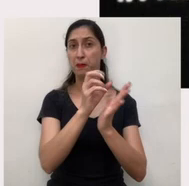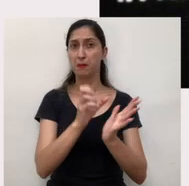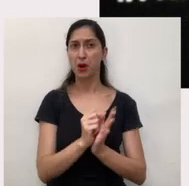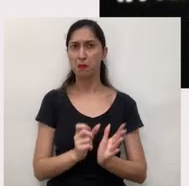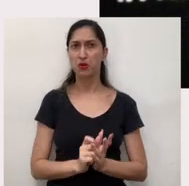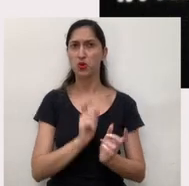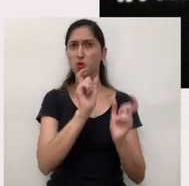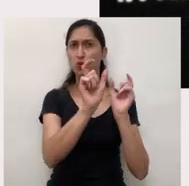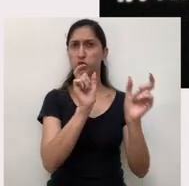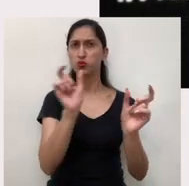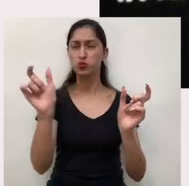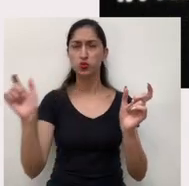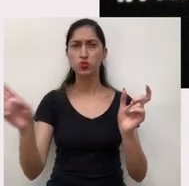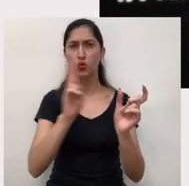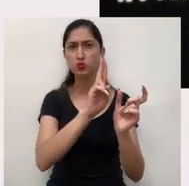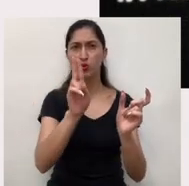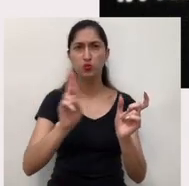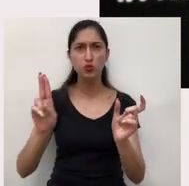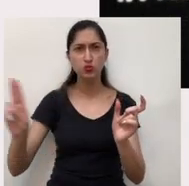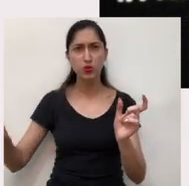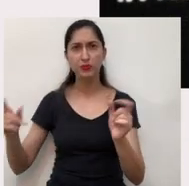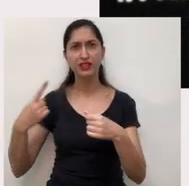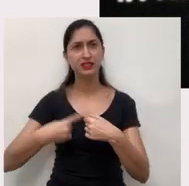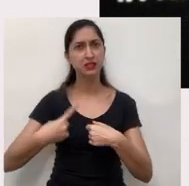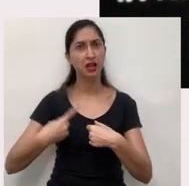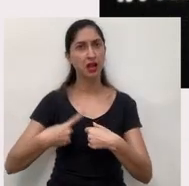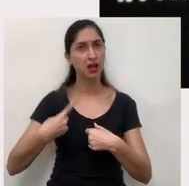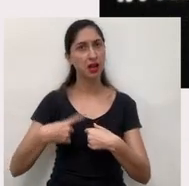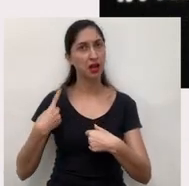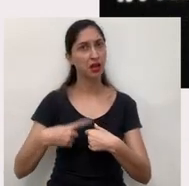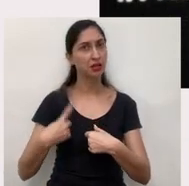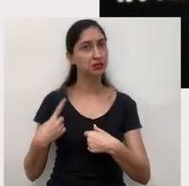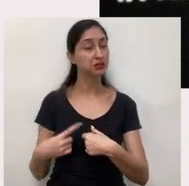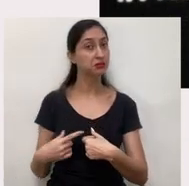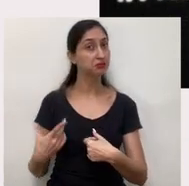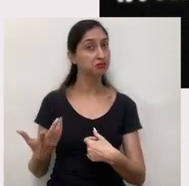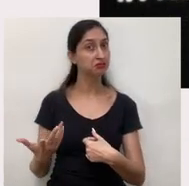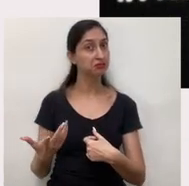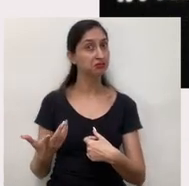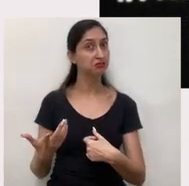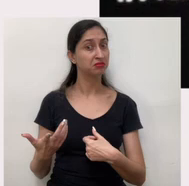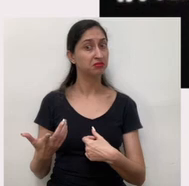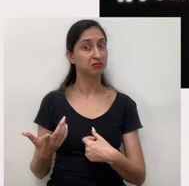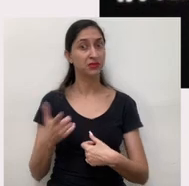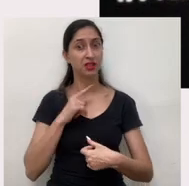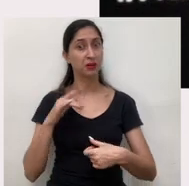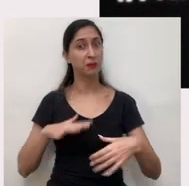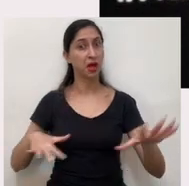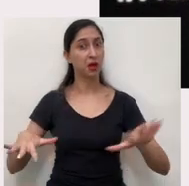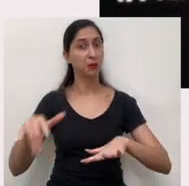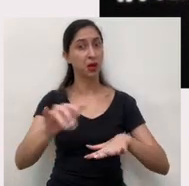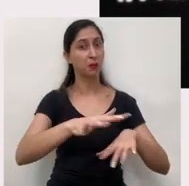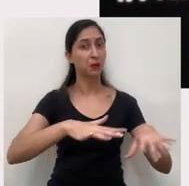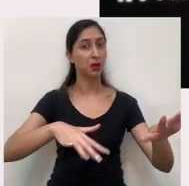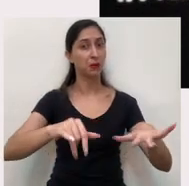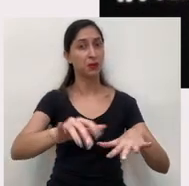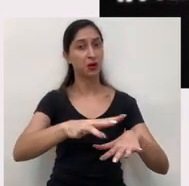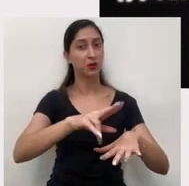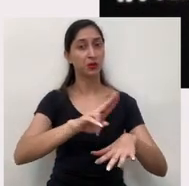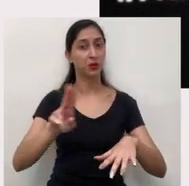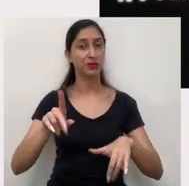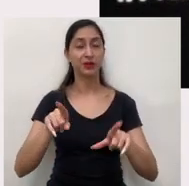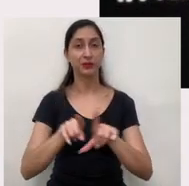nomes anônimos da cidade que circulam, que dão nomes aos bairros e circulam nos ônibus.